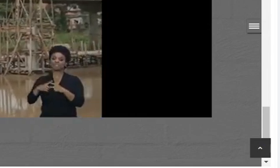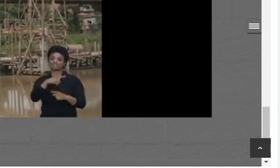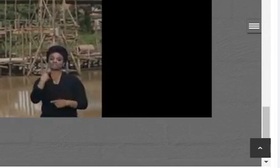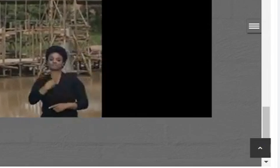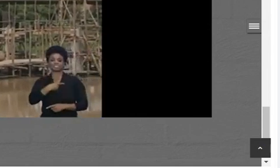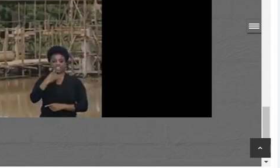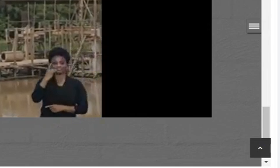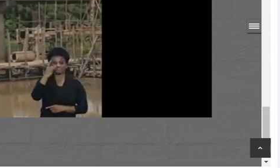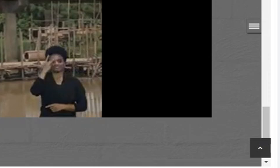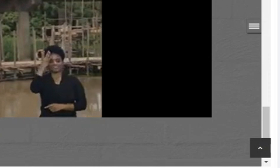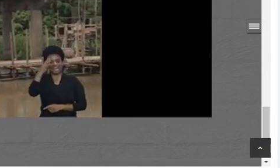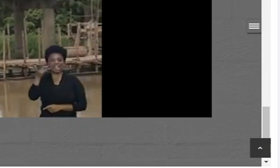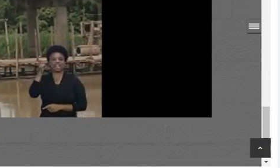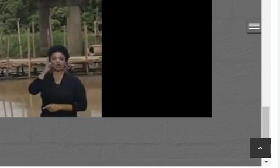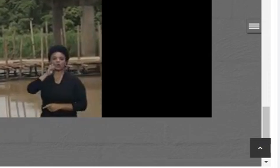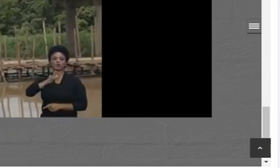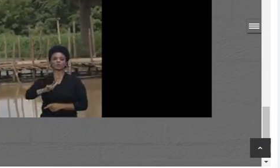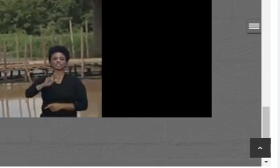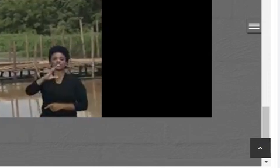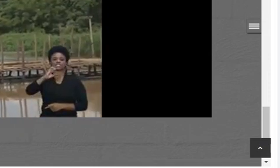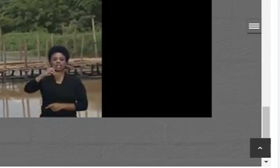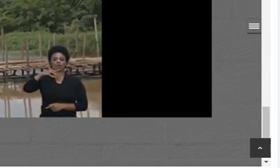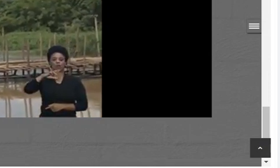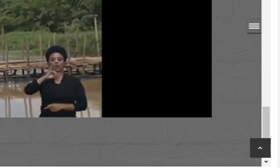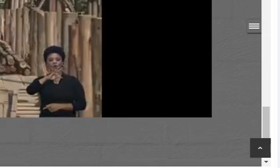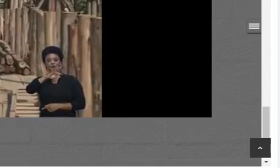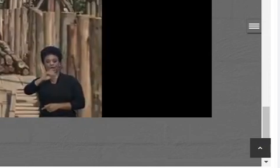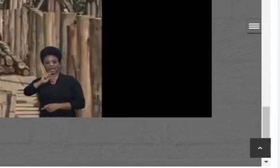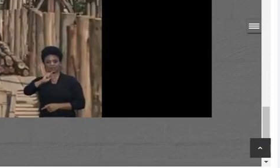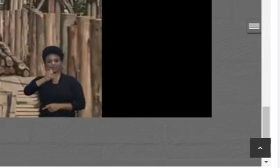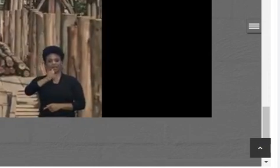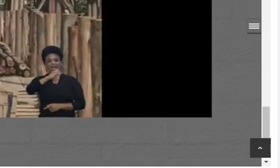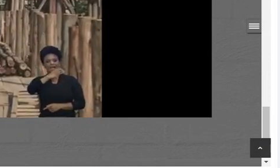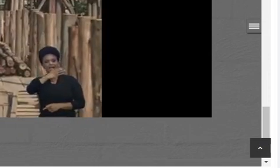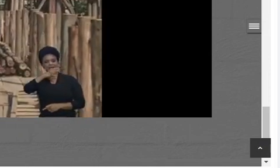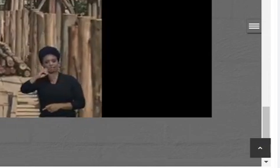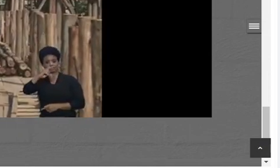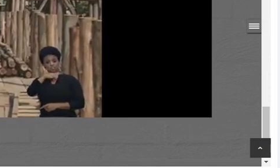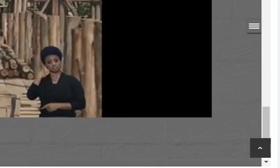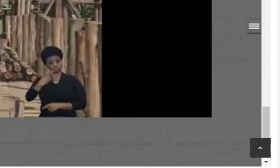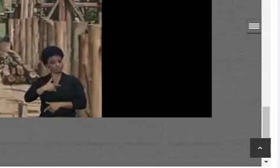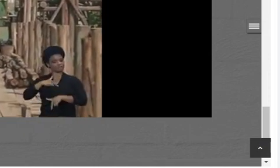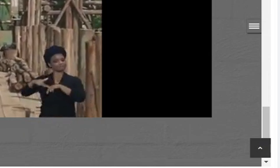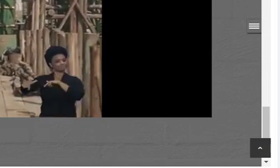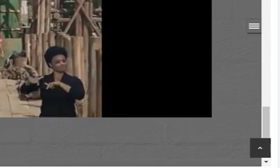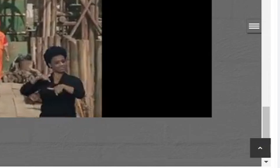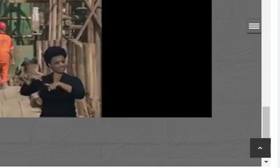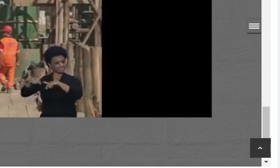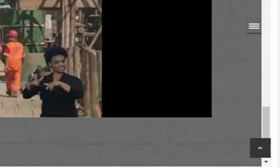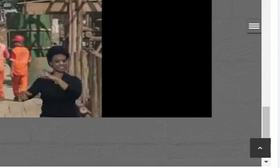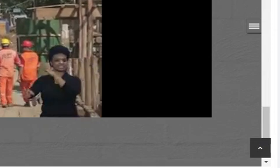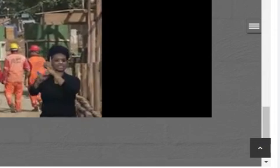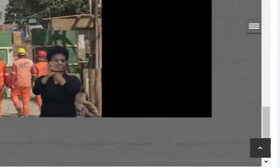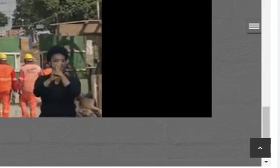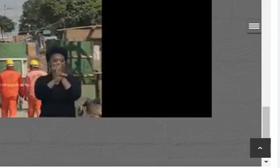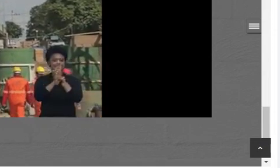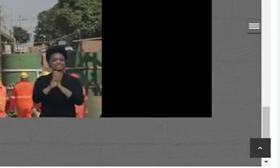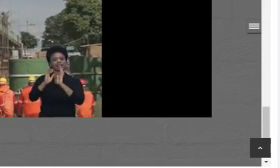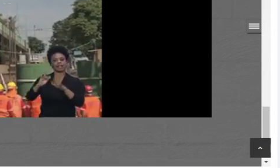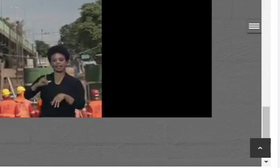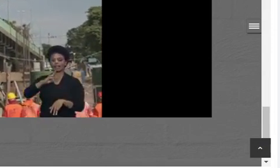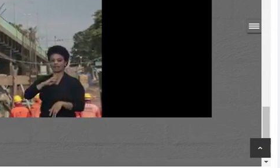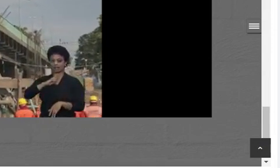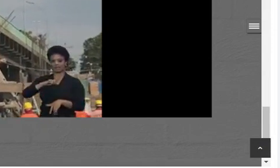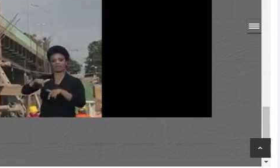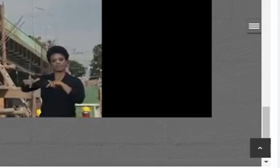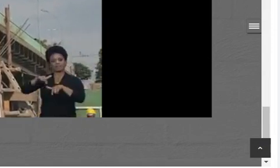obtenção do concreto, uma facilidade de obtenção do aço e a nossa mão de obra também, que é encontrada geralmente, já é uma mão de